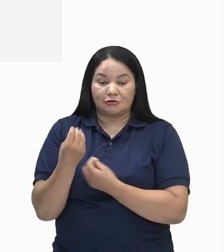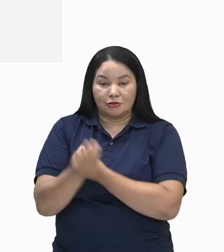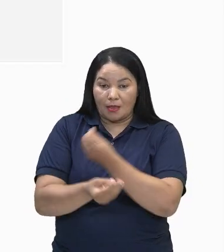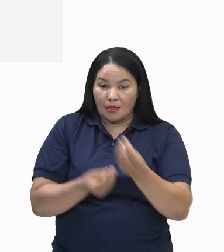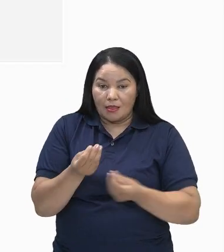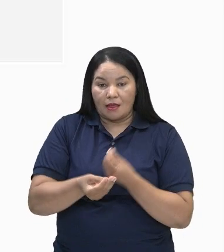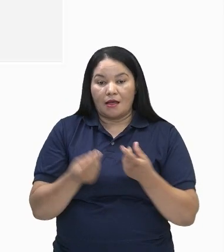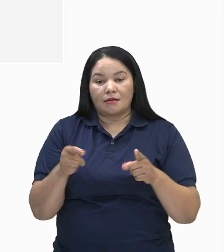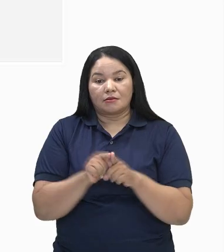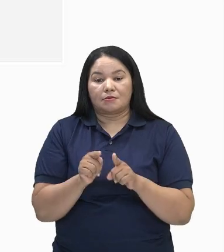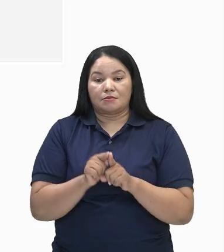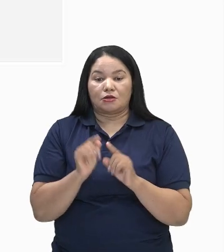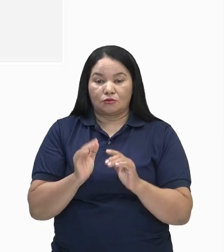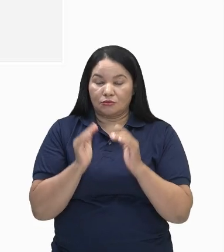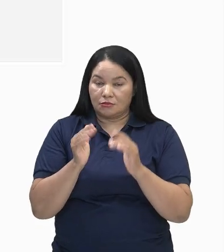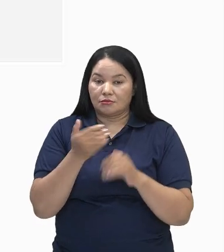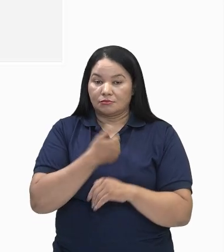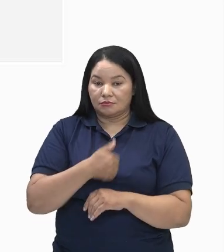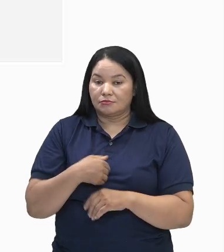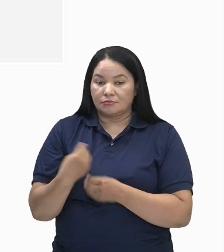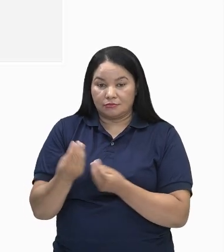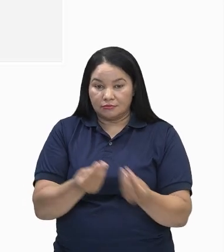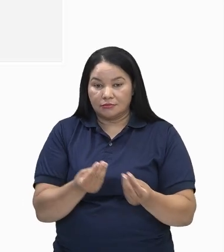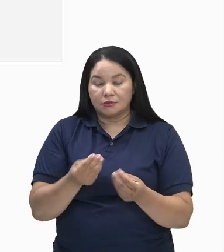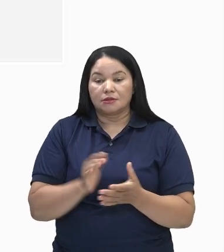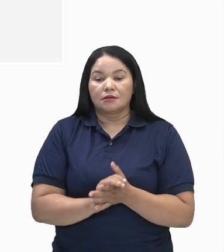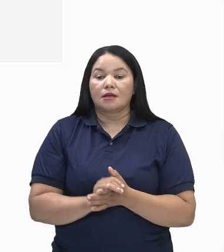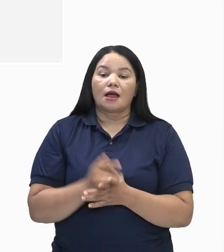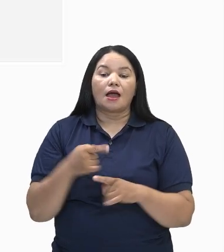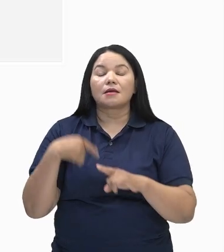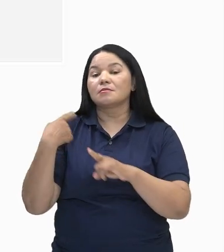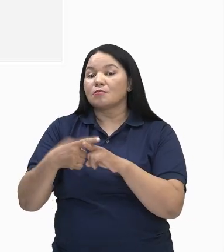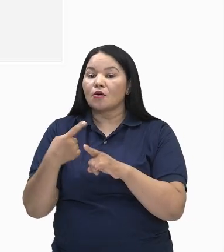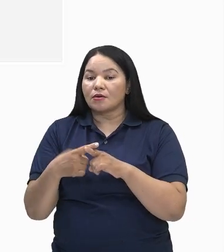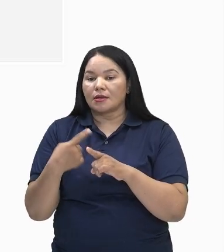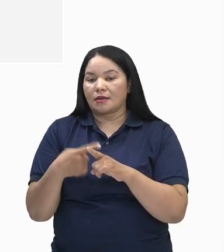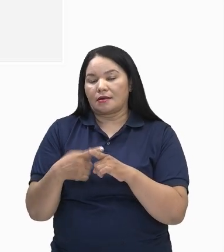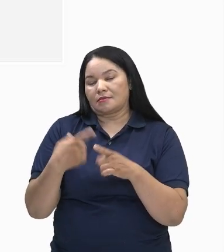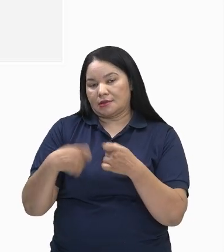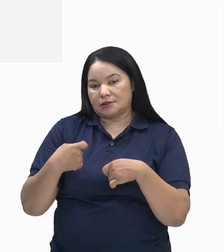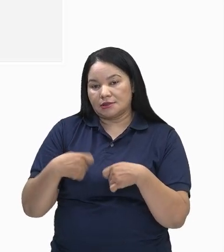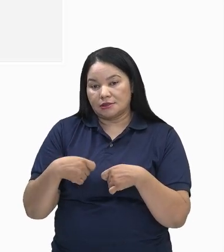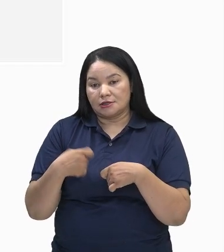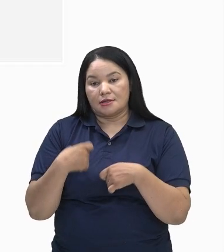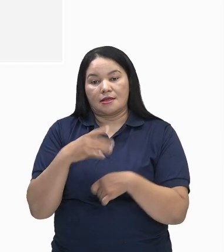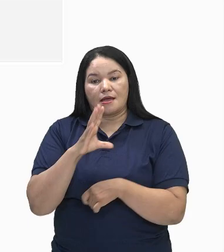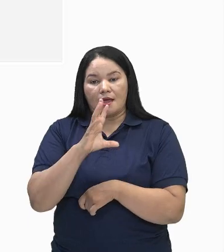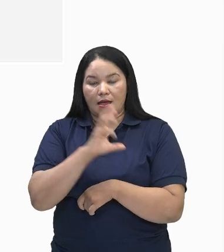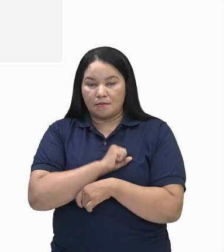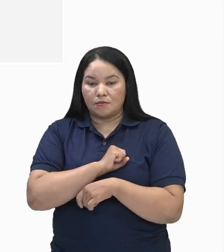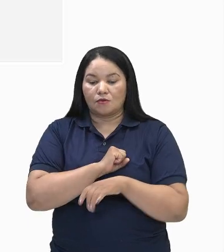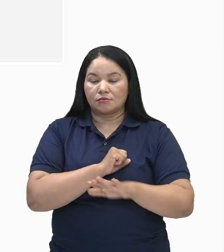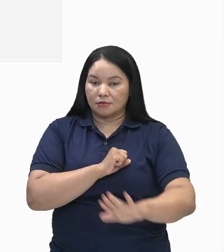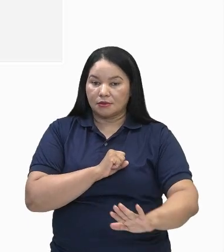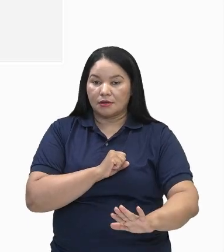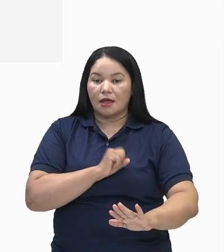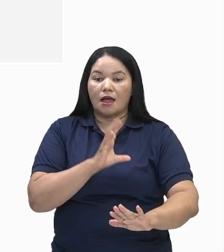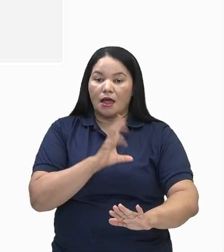é a justificativa para isso? É porque a criança necessita de amor e compreensão